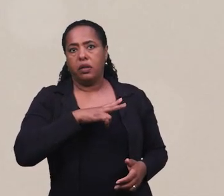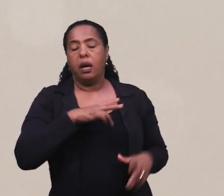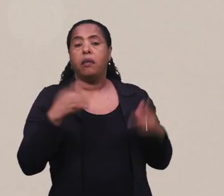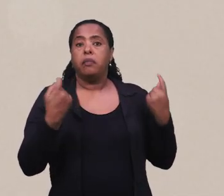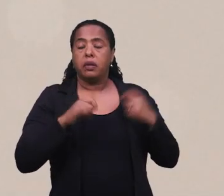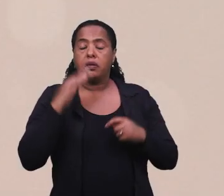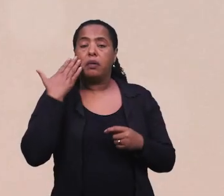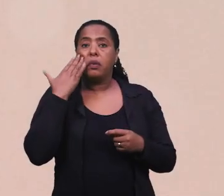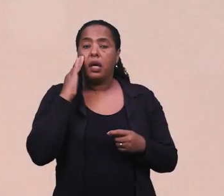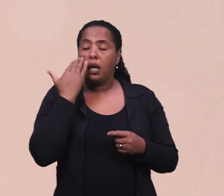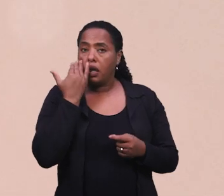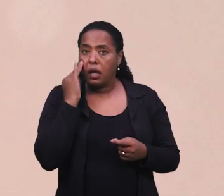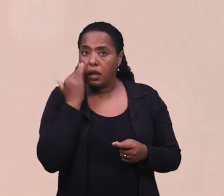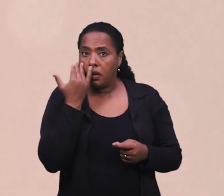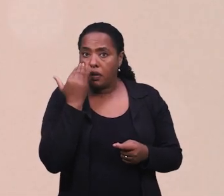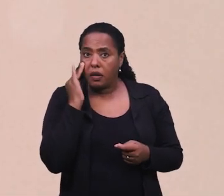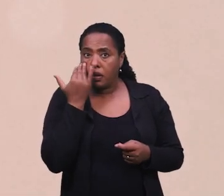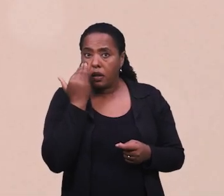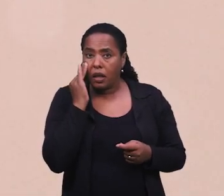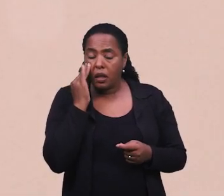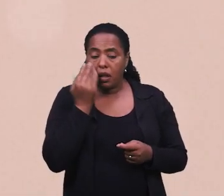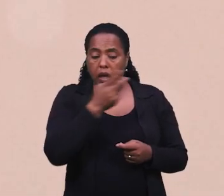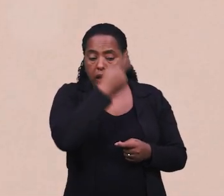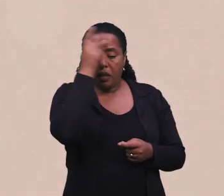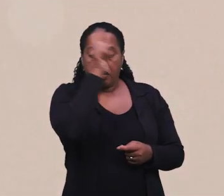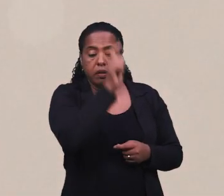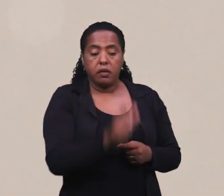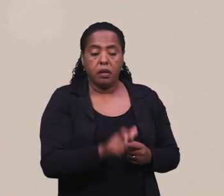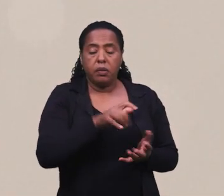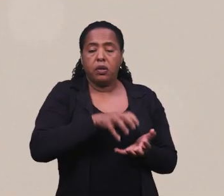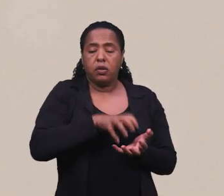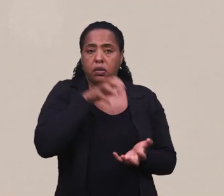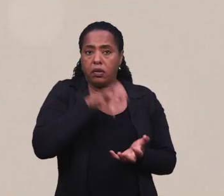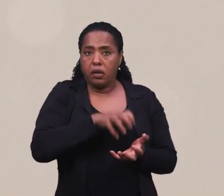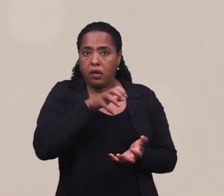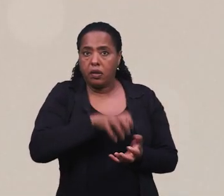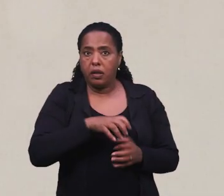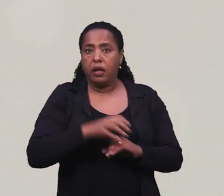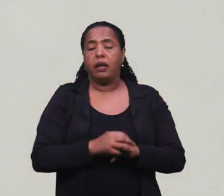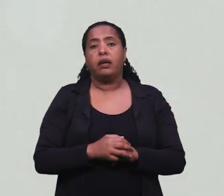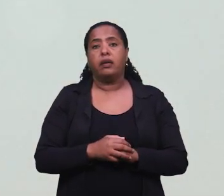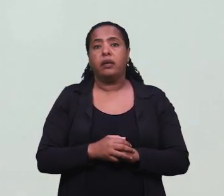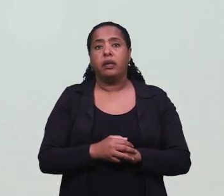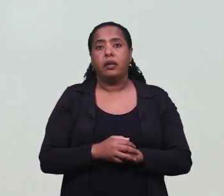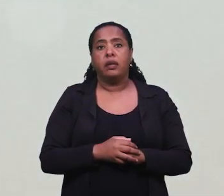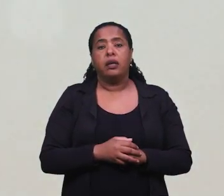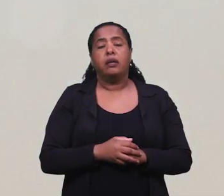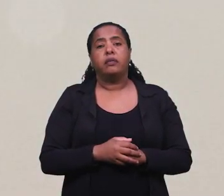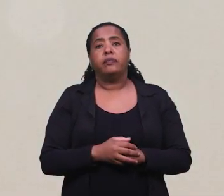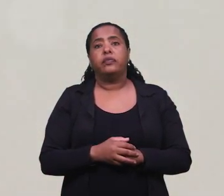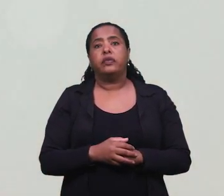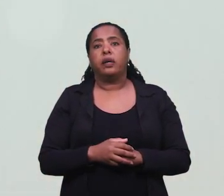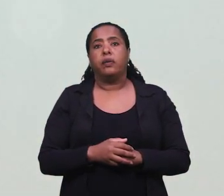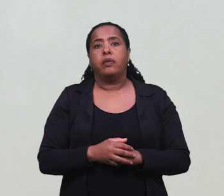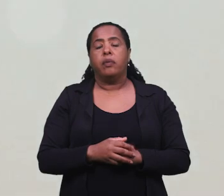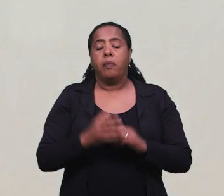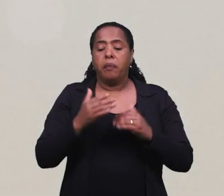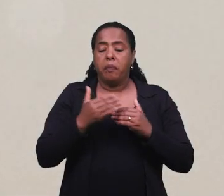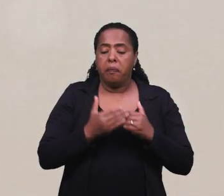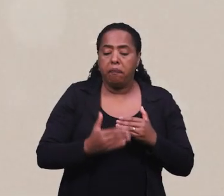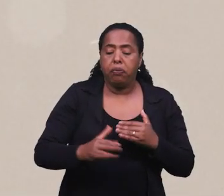é abraçar, é cumprimentar, é conhecer, chamar pelo nome e os cumprimentos a esse